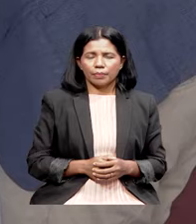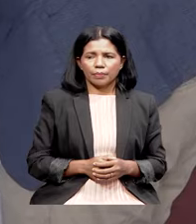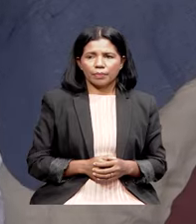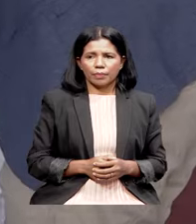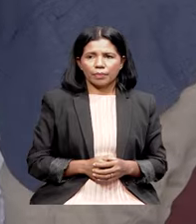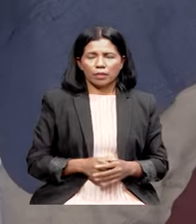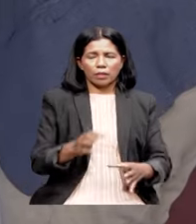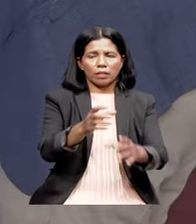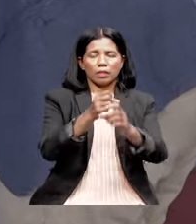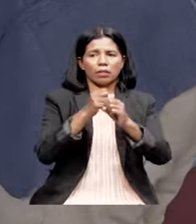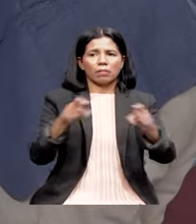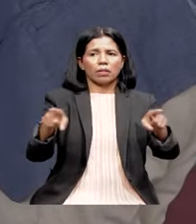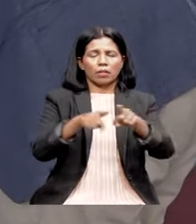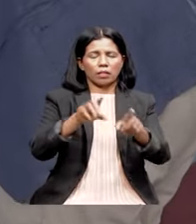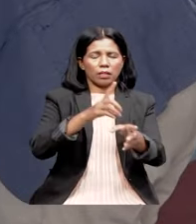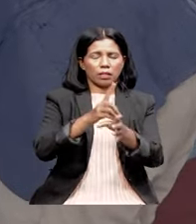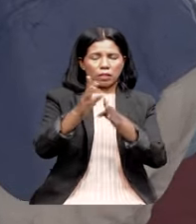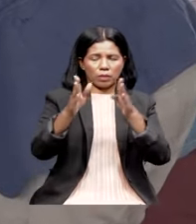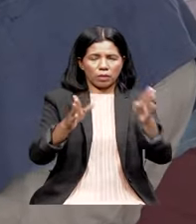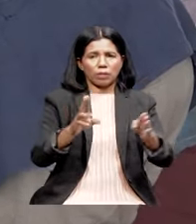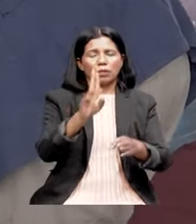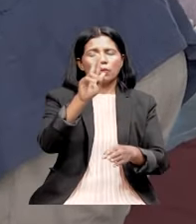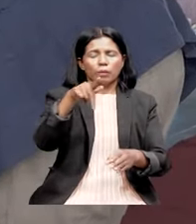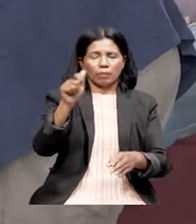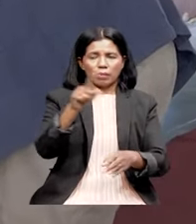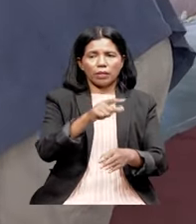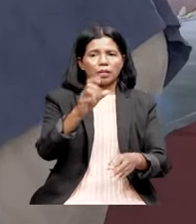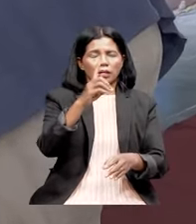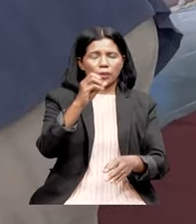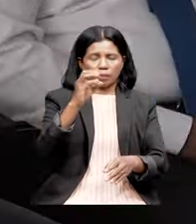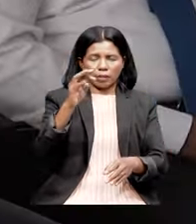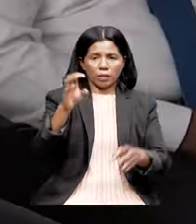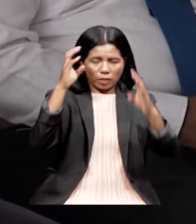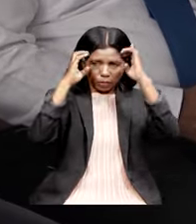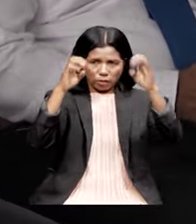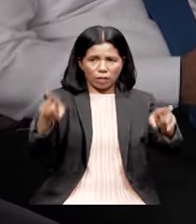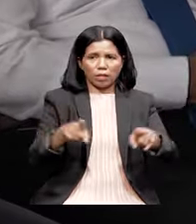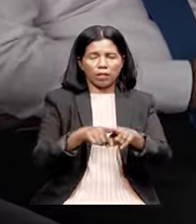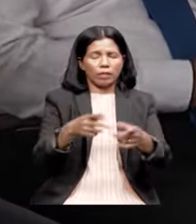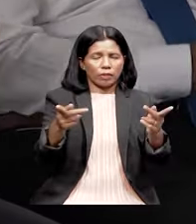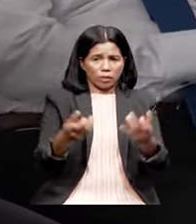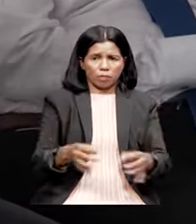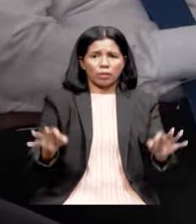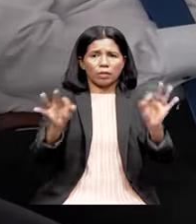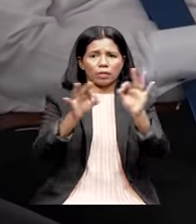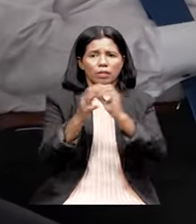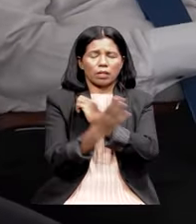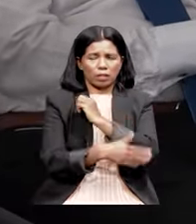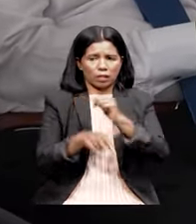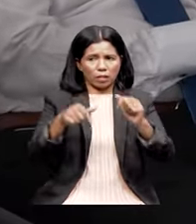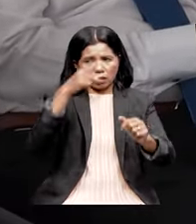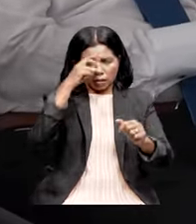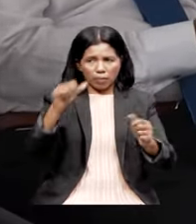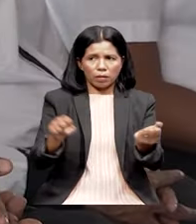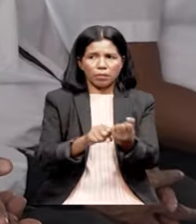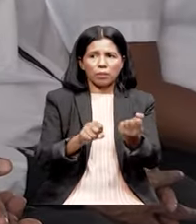Hafon simu pose nular rektor umpas periode tinang lima adol mando amaral hateten edukasang nular sektor i dan lebih importante i hana saune tambah bele